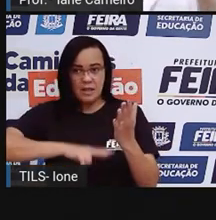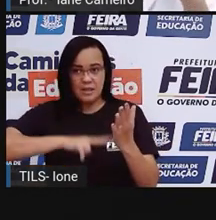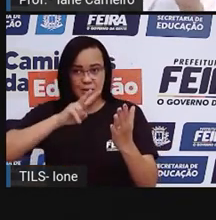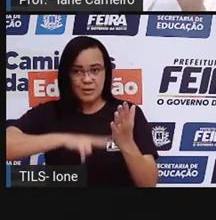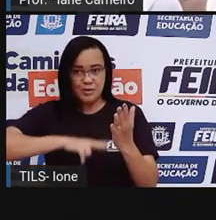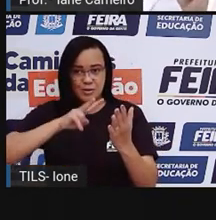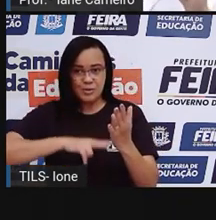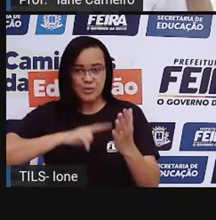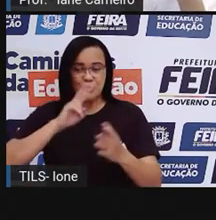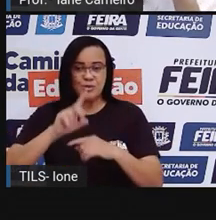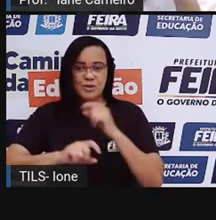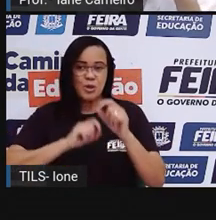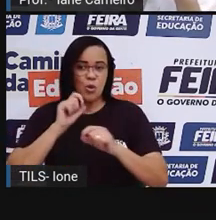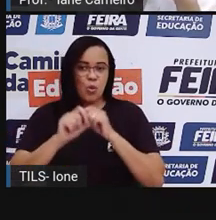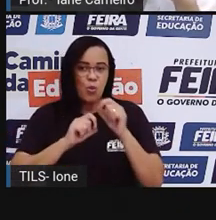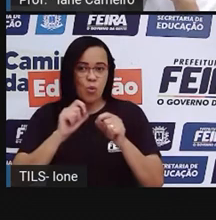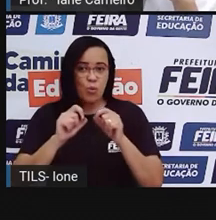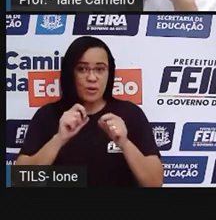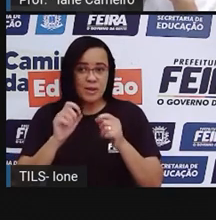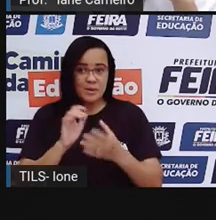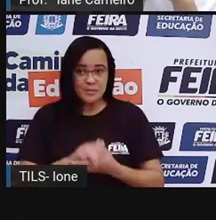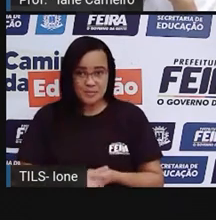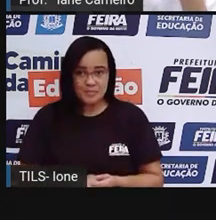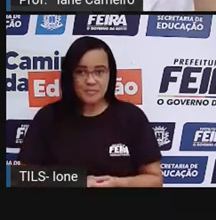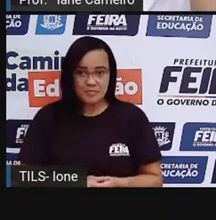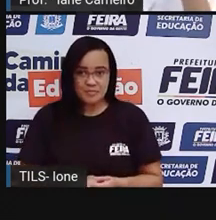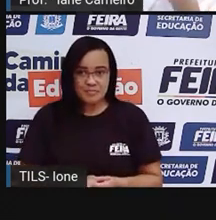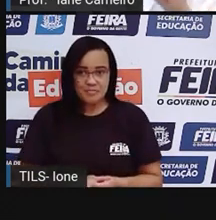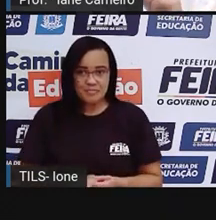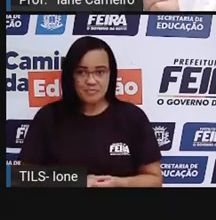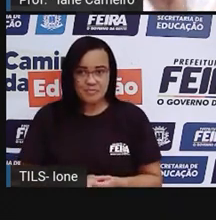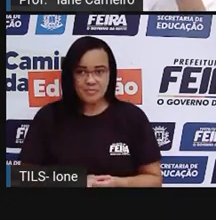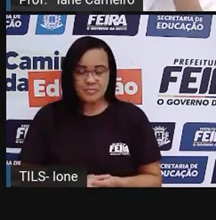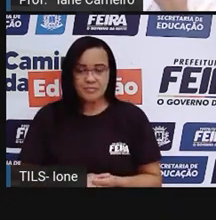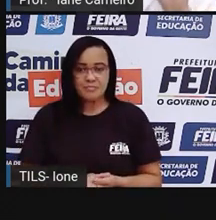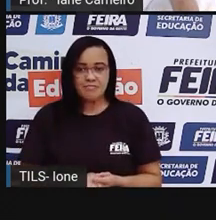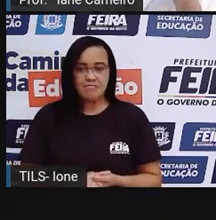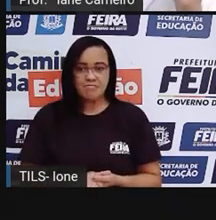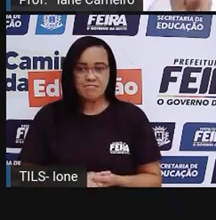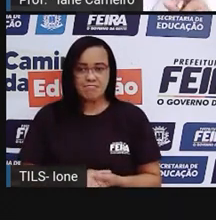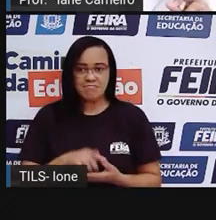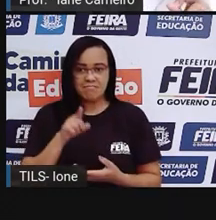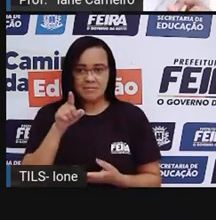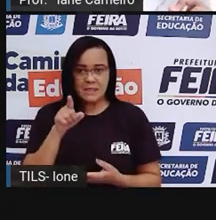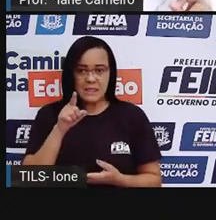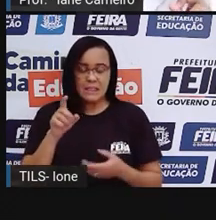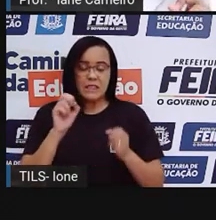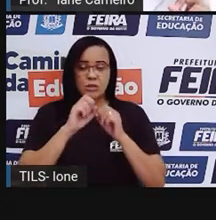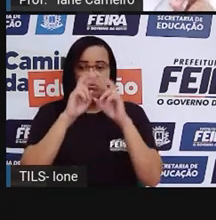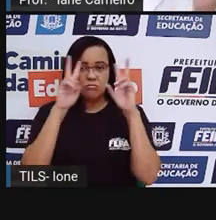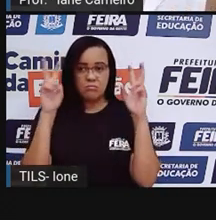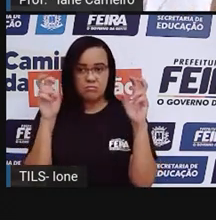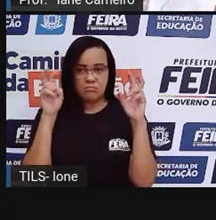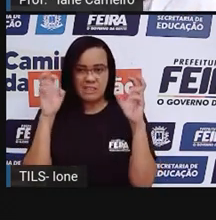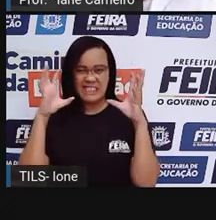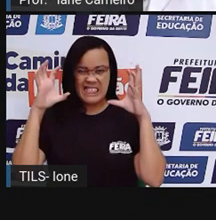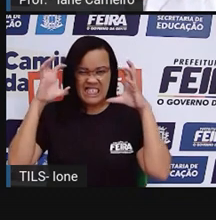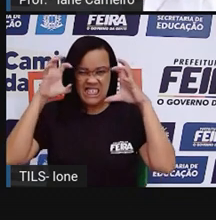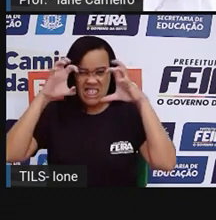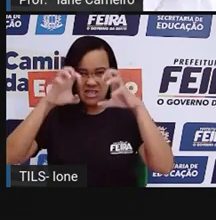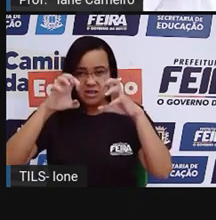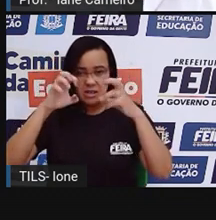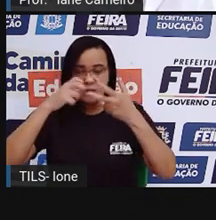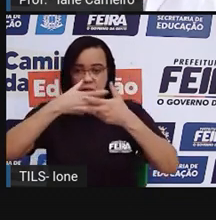né? A Pró trouxe essa leitura aqui para vocês, ó. O Monstro das Cores, tá certo? Quem já conhece